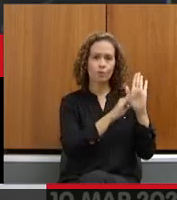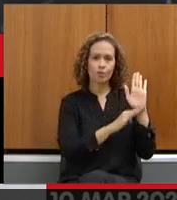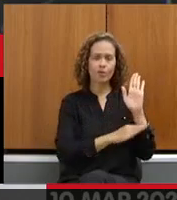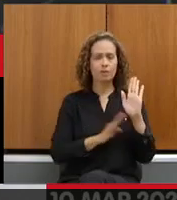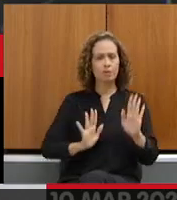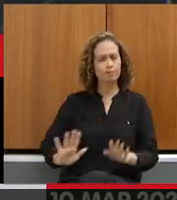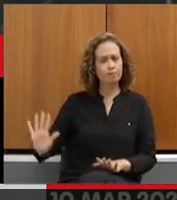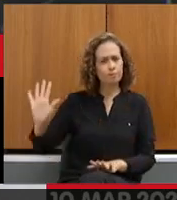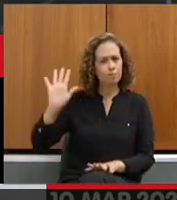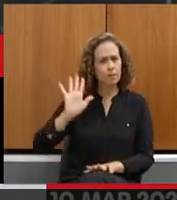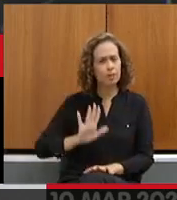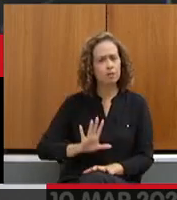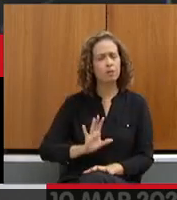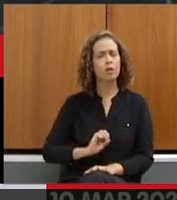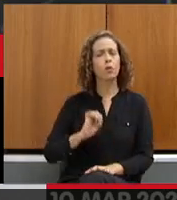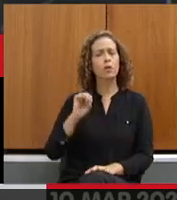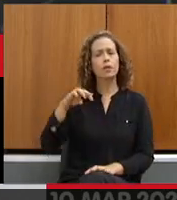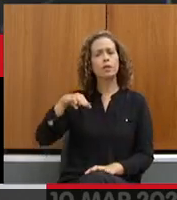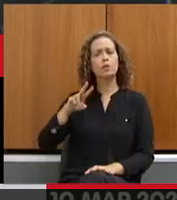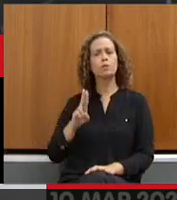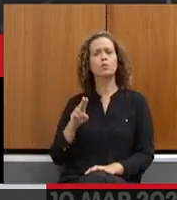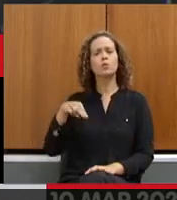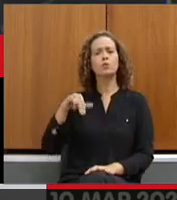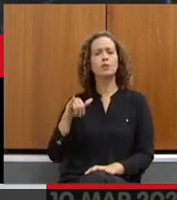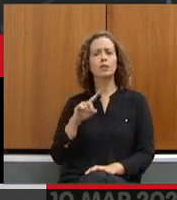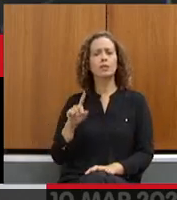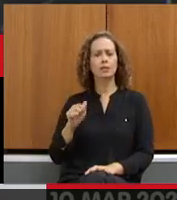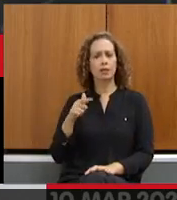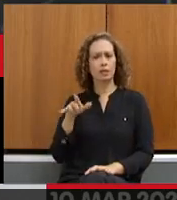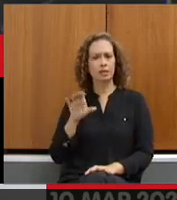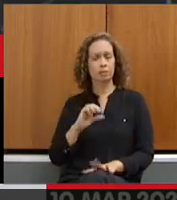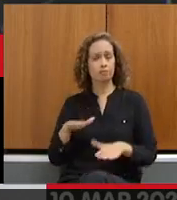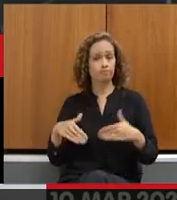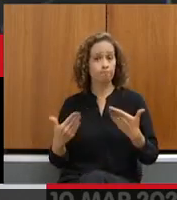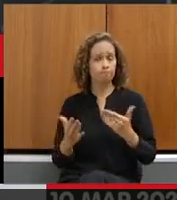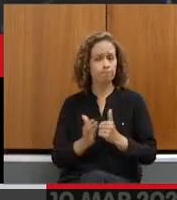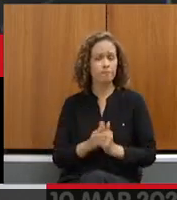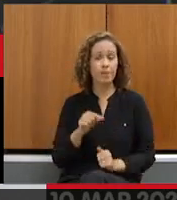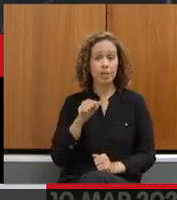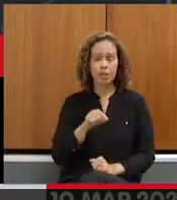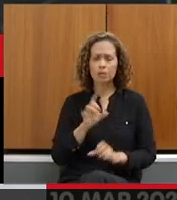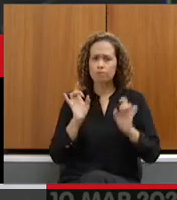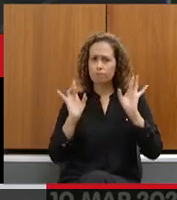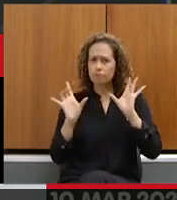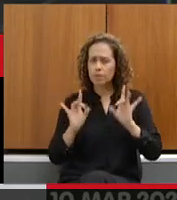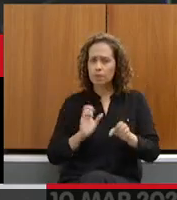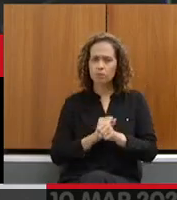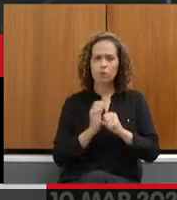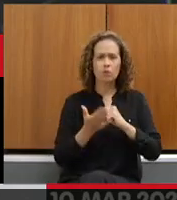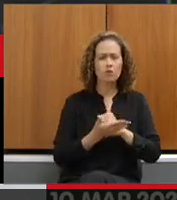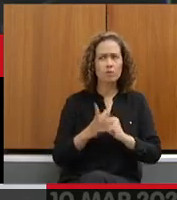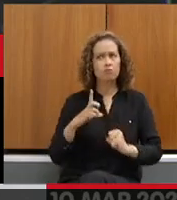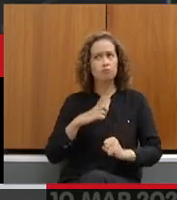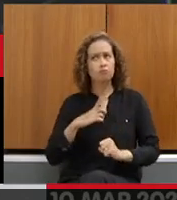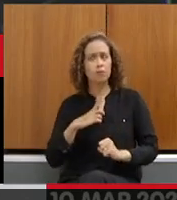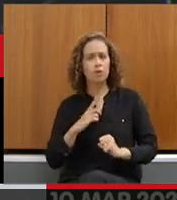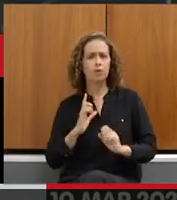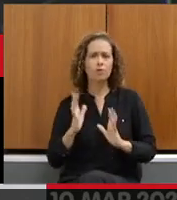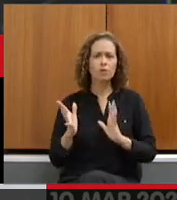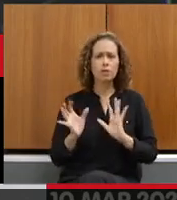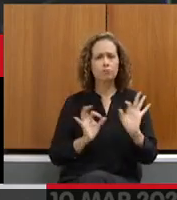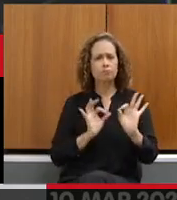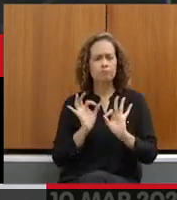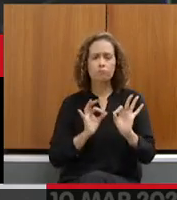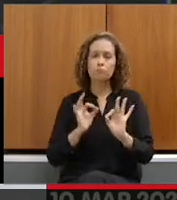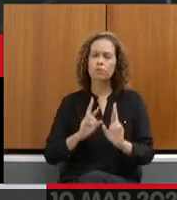e que para esse processo do convite foi definido um fluxo especial o fluxo diferente é